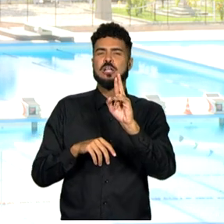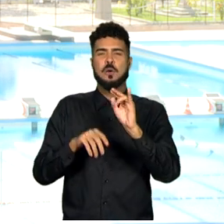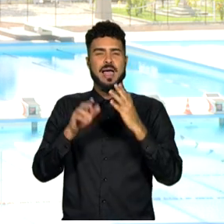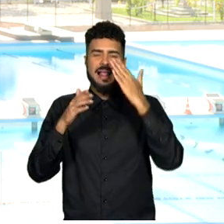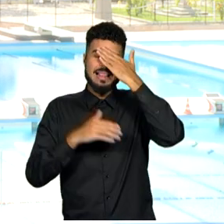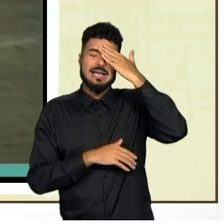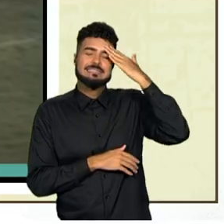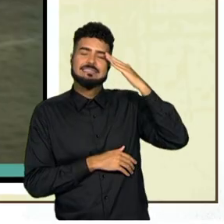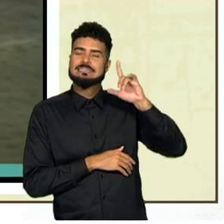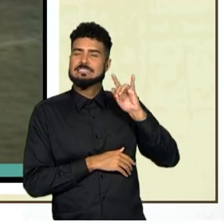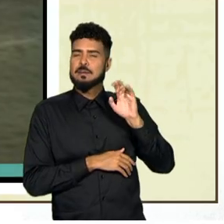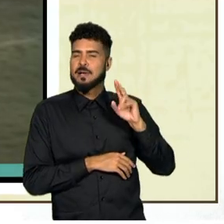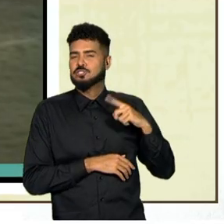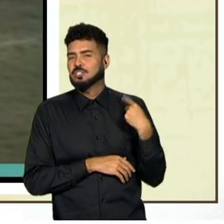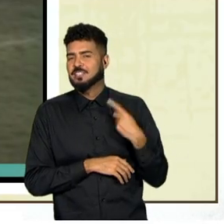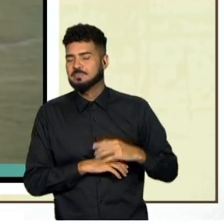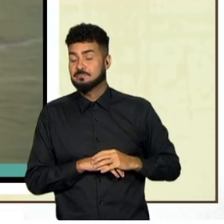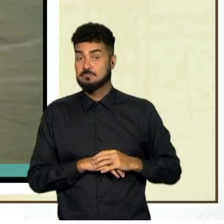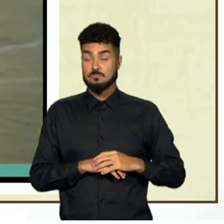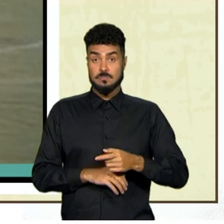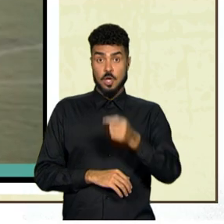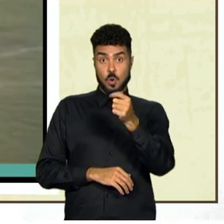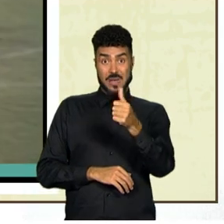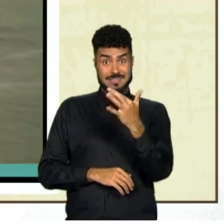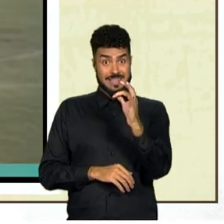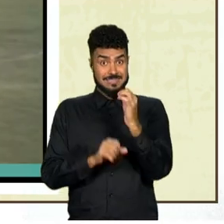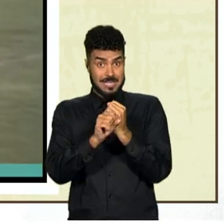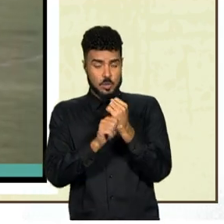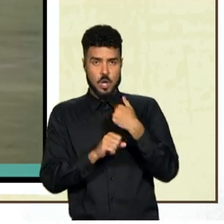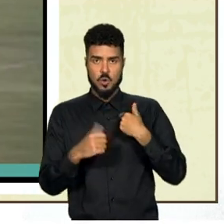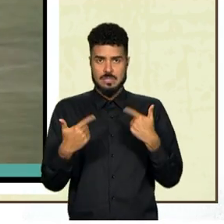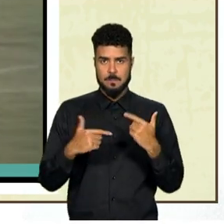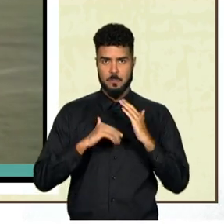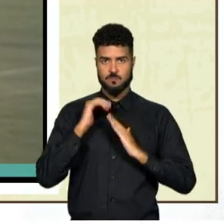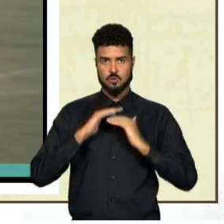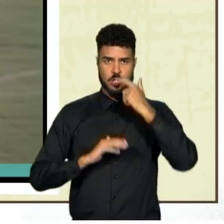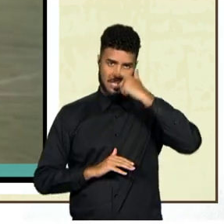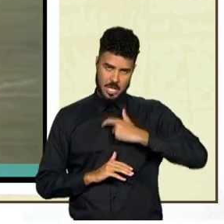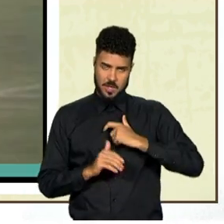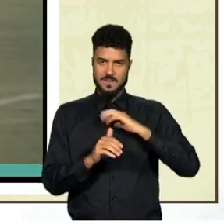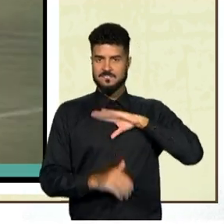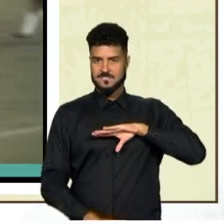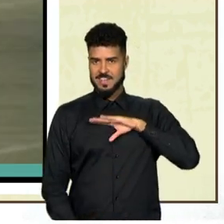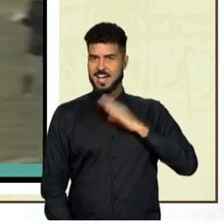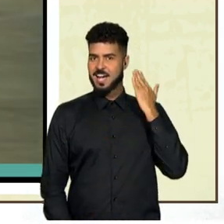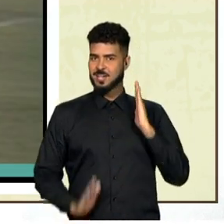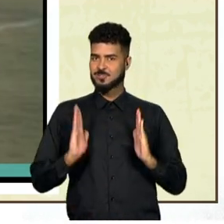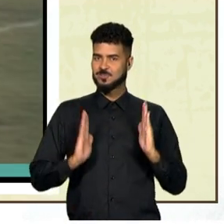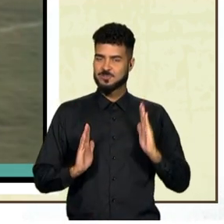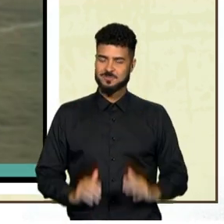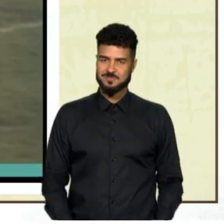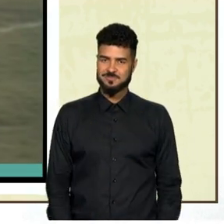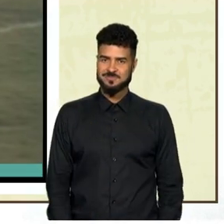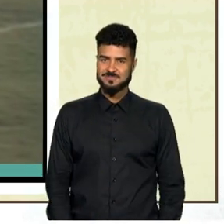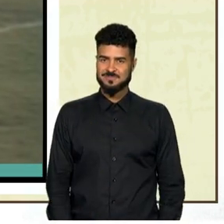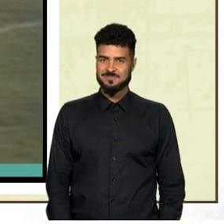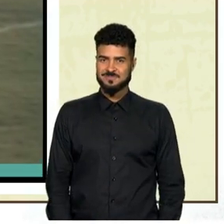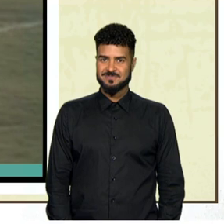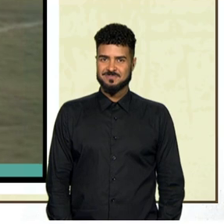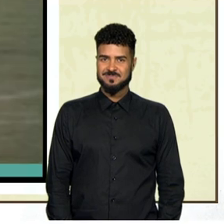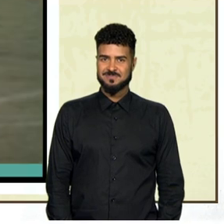lazer pra gente, né? Foram quase 10 anos, né, como profissional do Vasco. Acácio caminhou, bateu e o